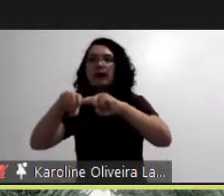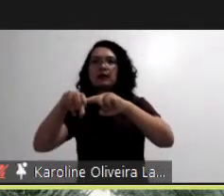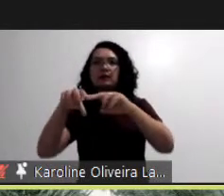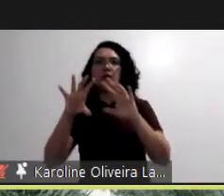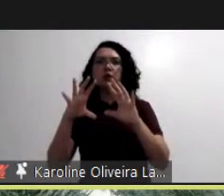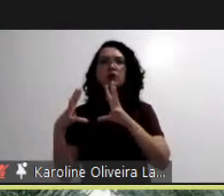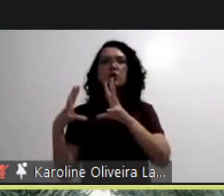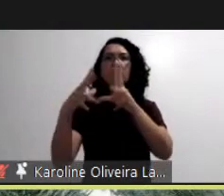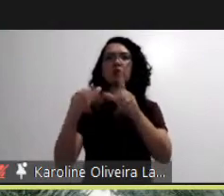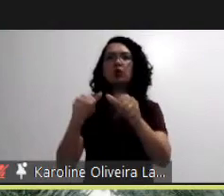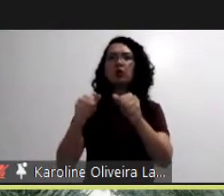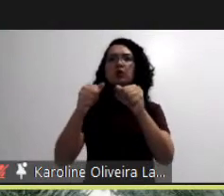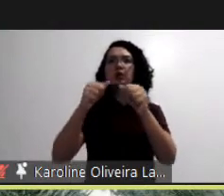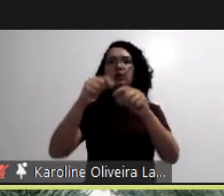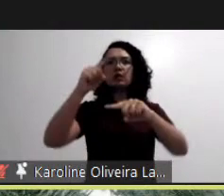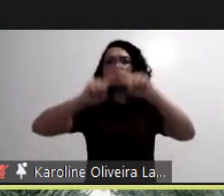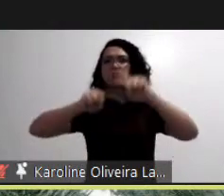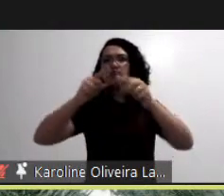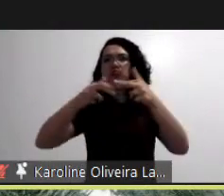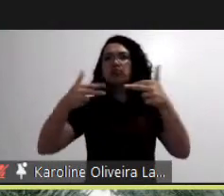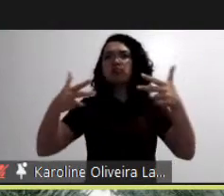Burle Marx.